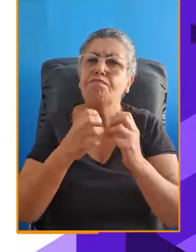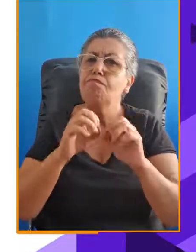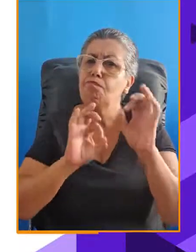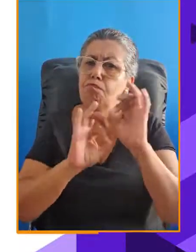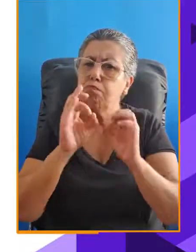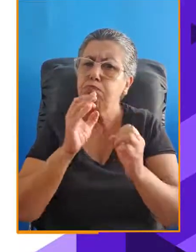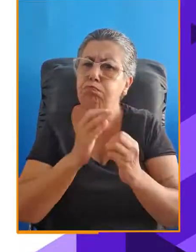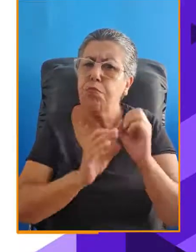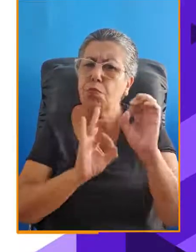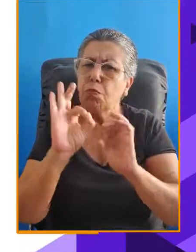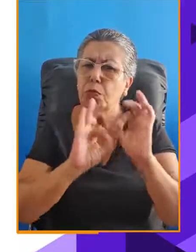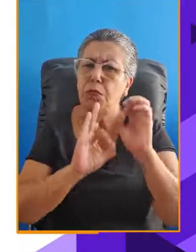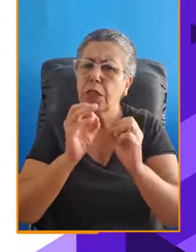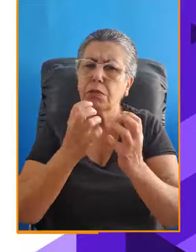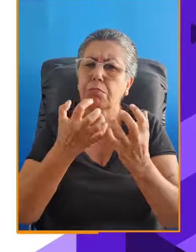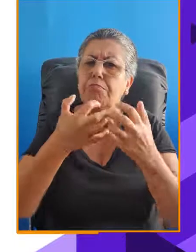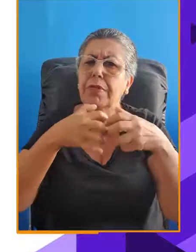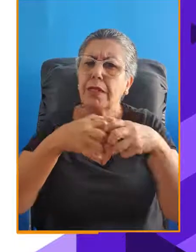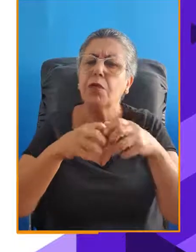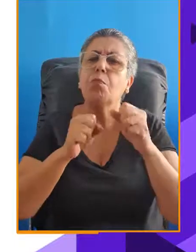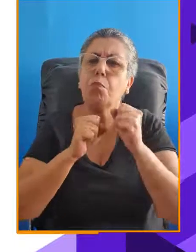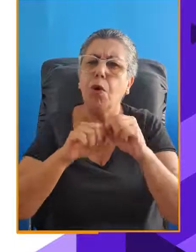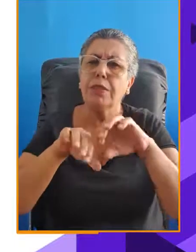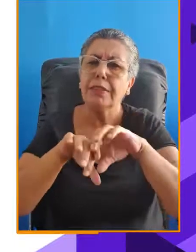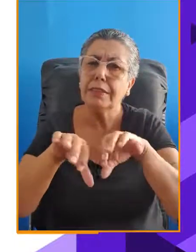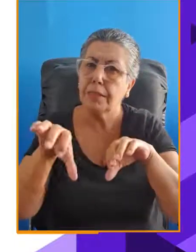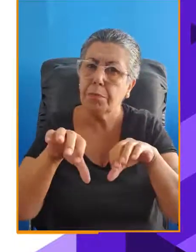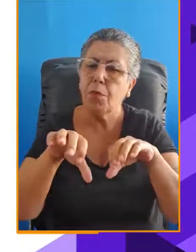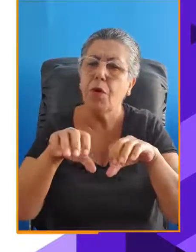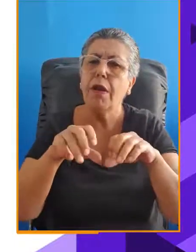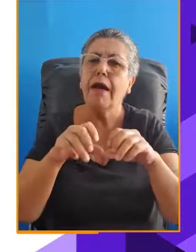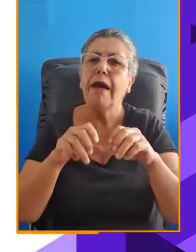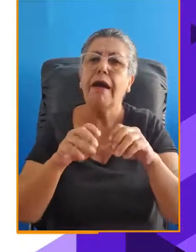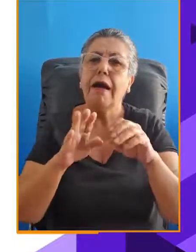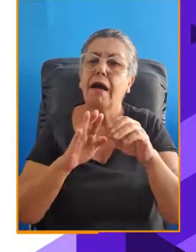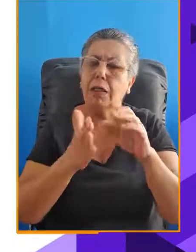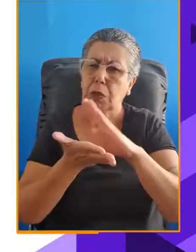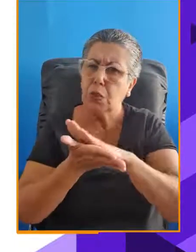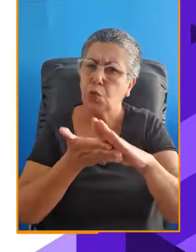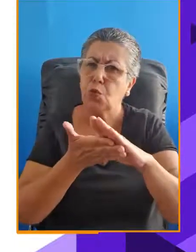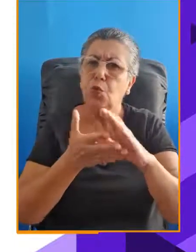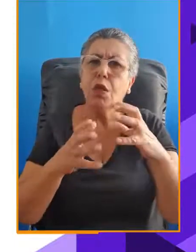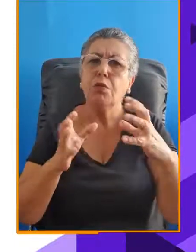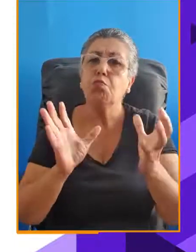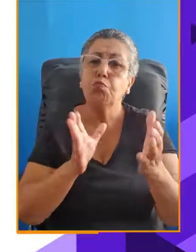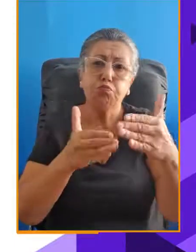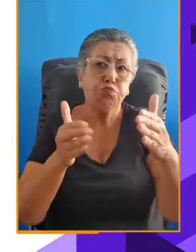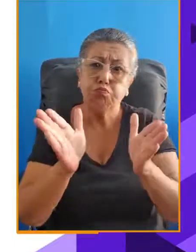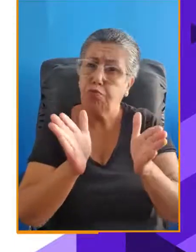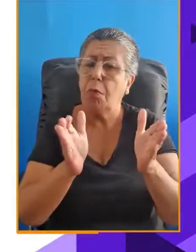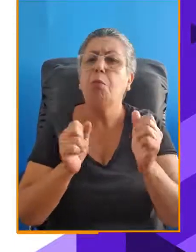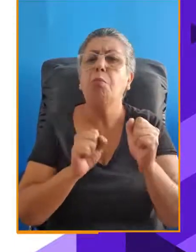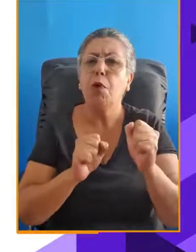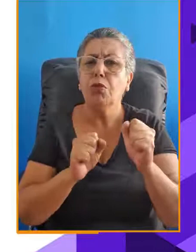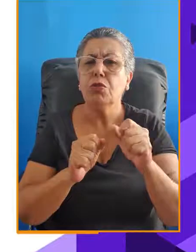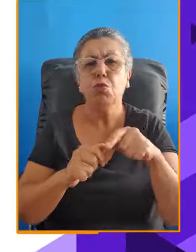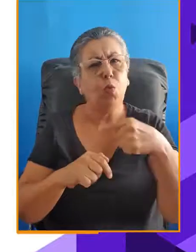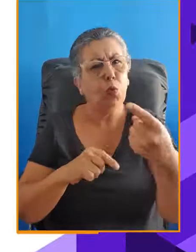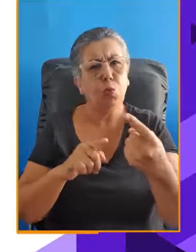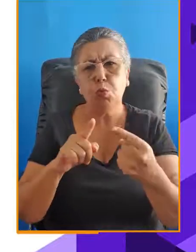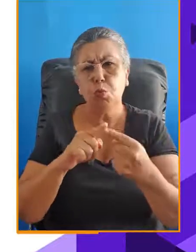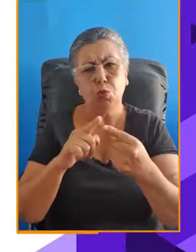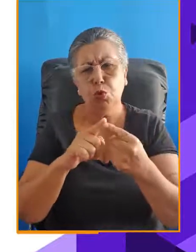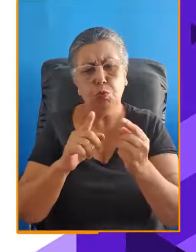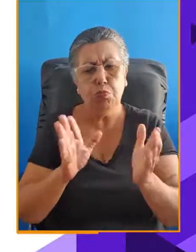mecânico. Nós podemos separar sim a textura do formato, nós poderíamos trabalhar em outros formatos